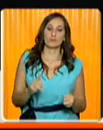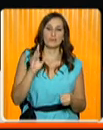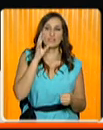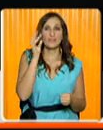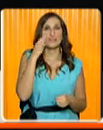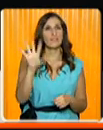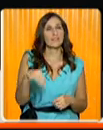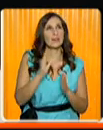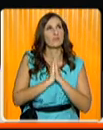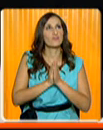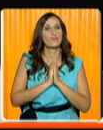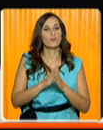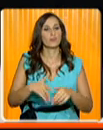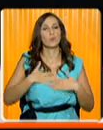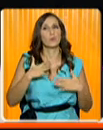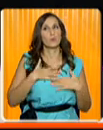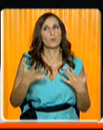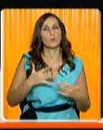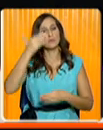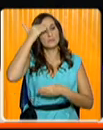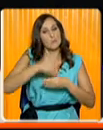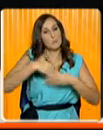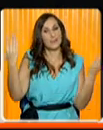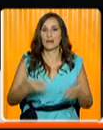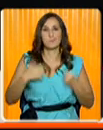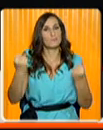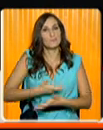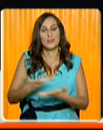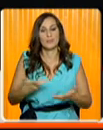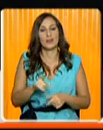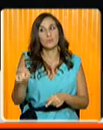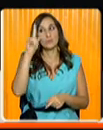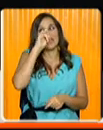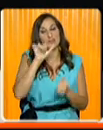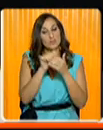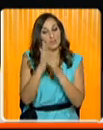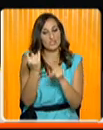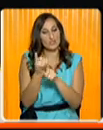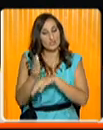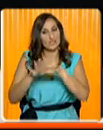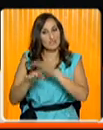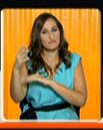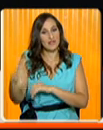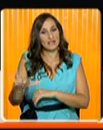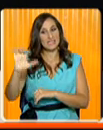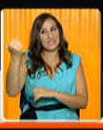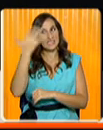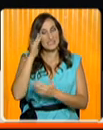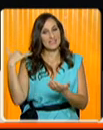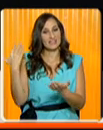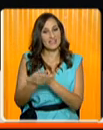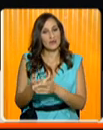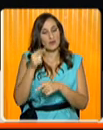tenta adivinhar, por favor, porque eu não estou a conseguir desbloquear. Ou então, lembra-te tudo o que fizeste mal nos últimos 15 dias